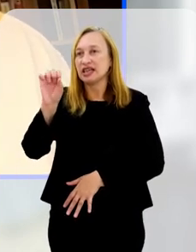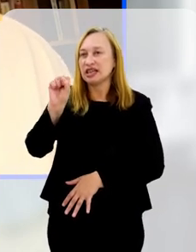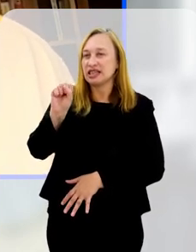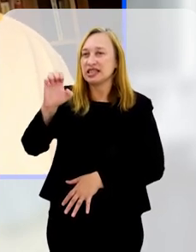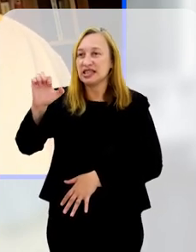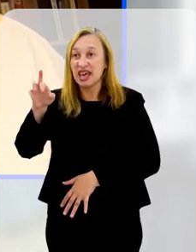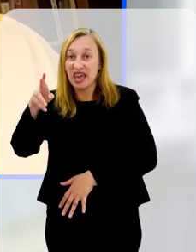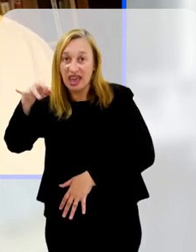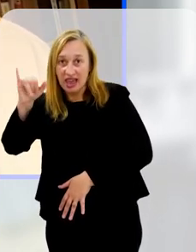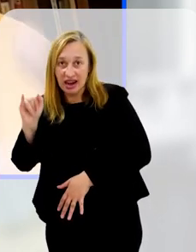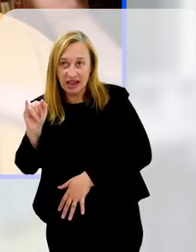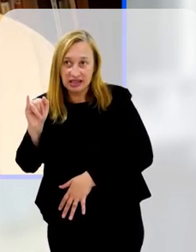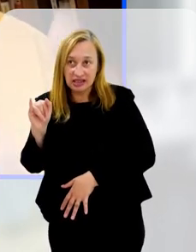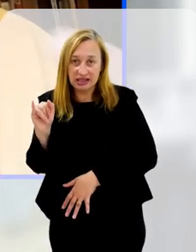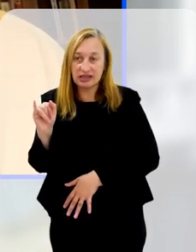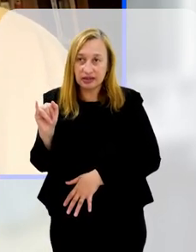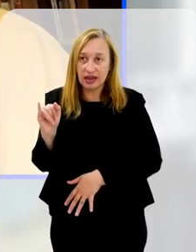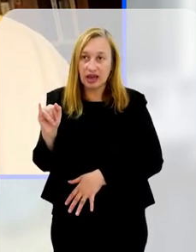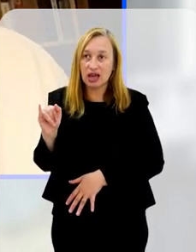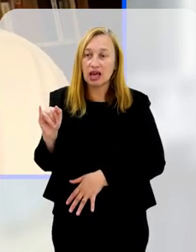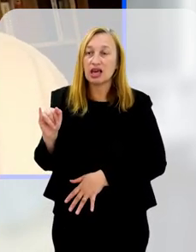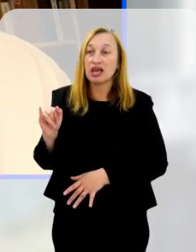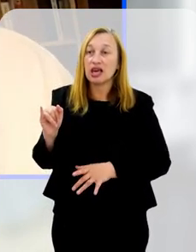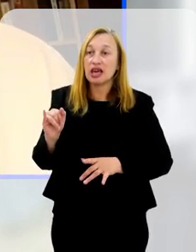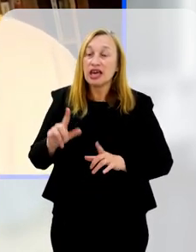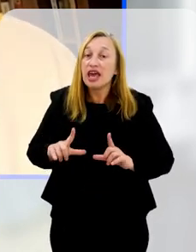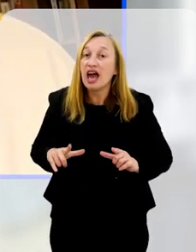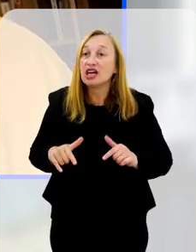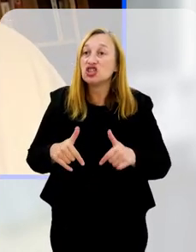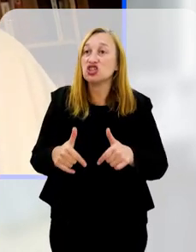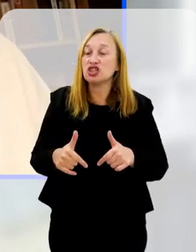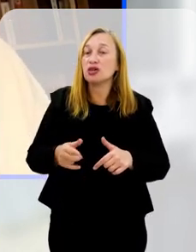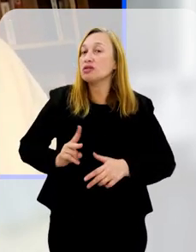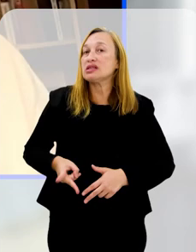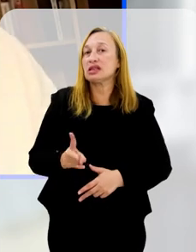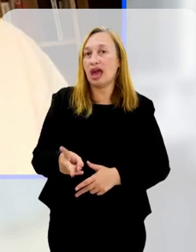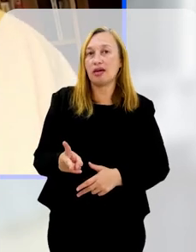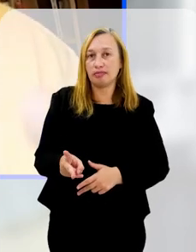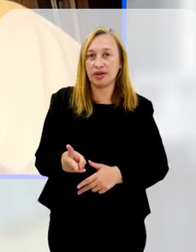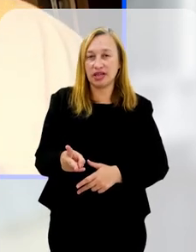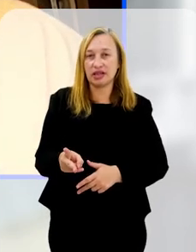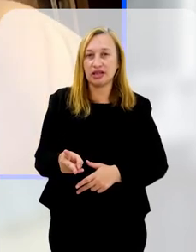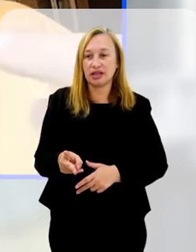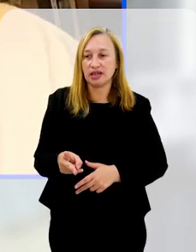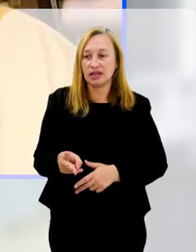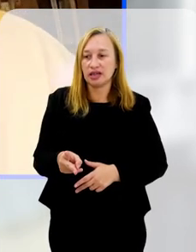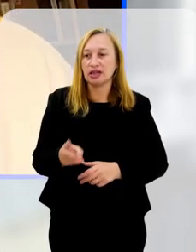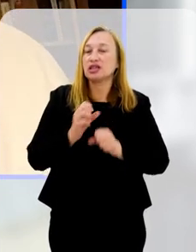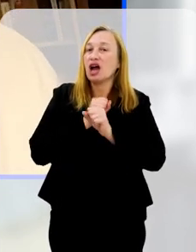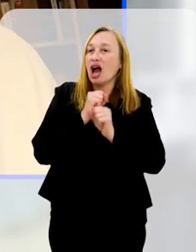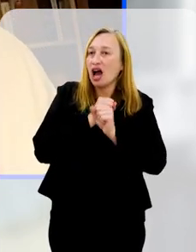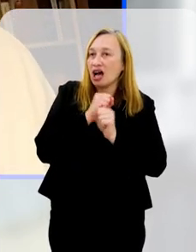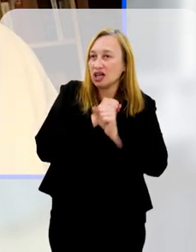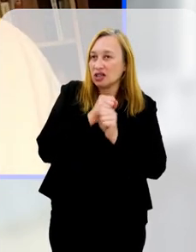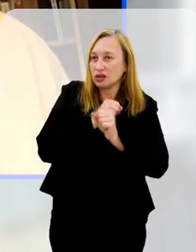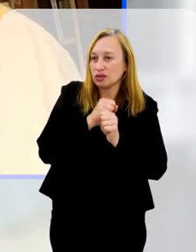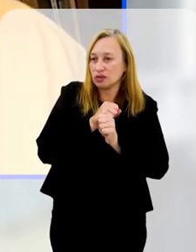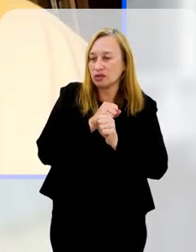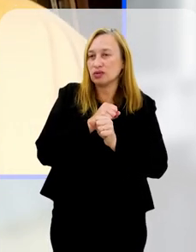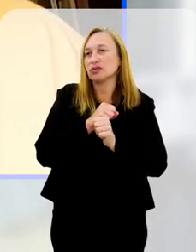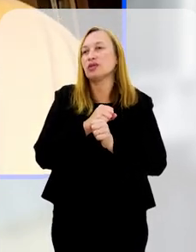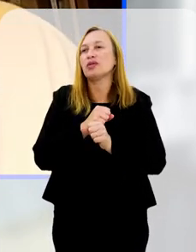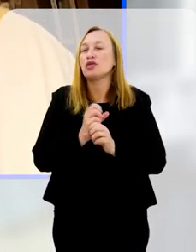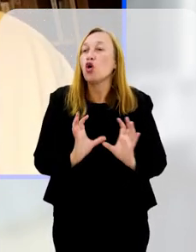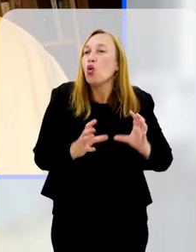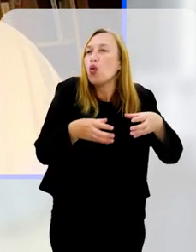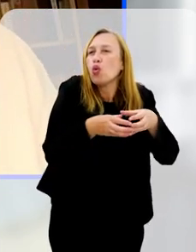serão dominantes durante muito tempo. Muito tempo, né? Porque a quantidade de médicos que